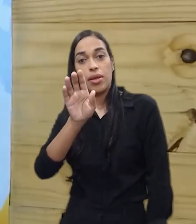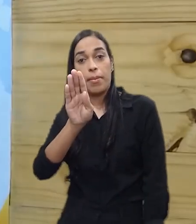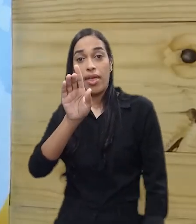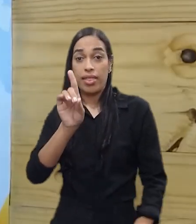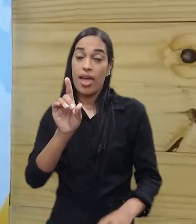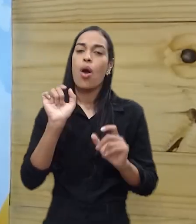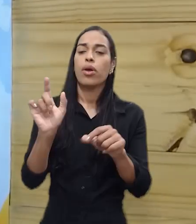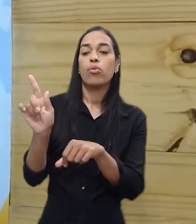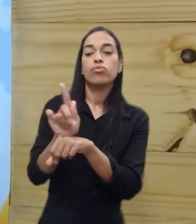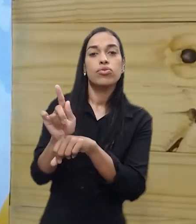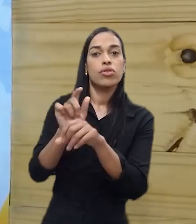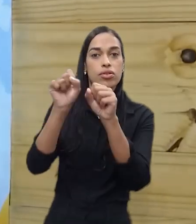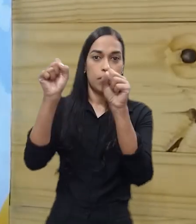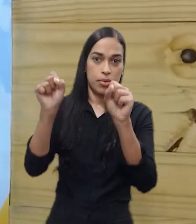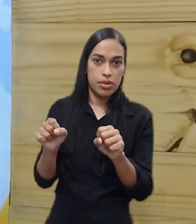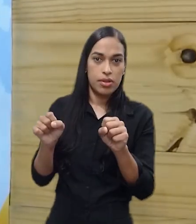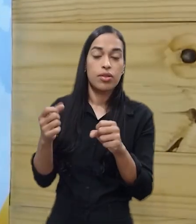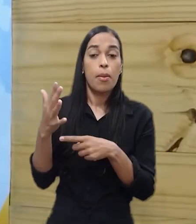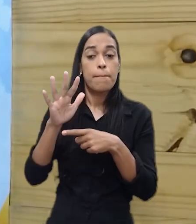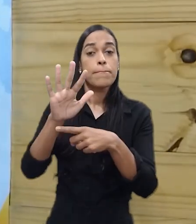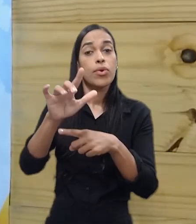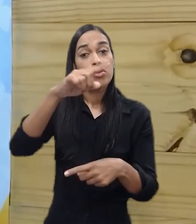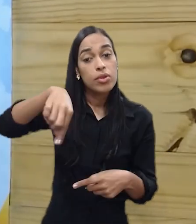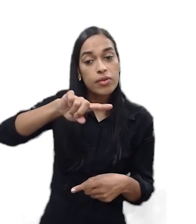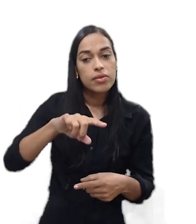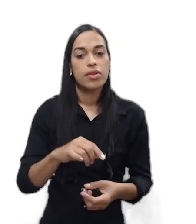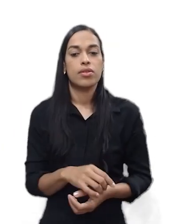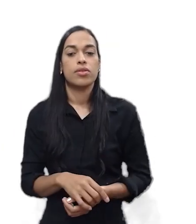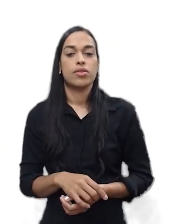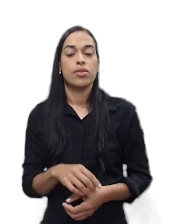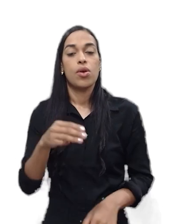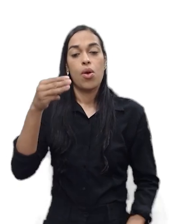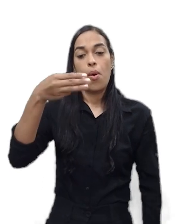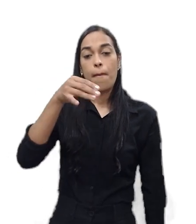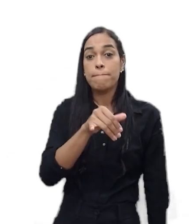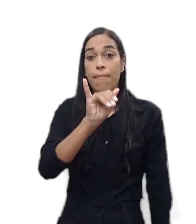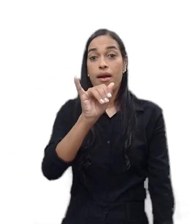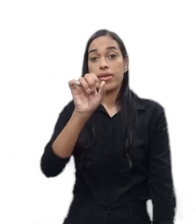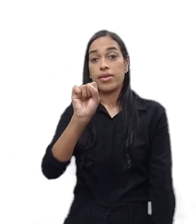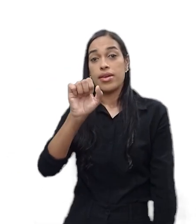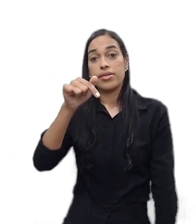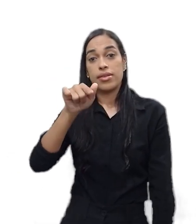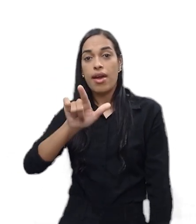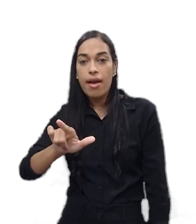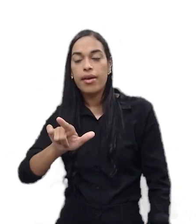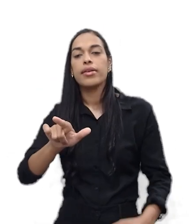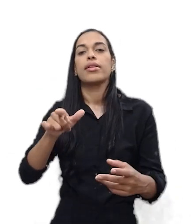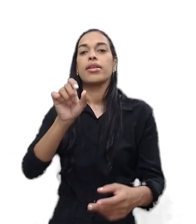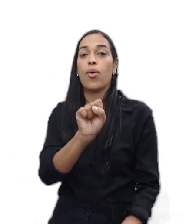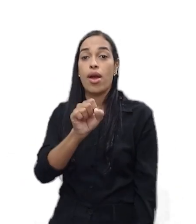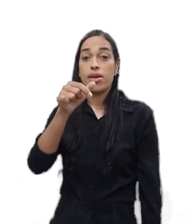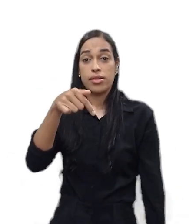banco de dados. Por exemplo, eu trouxe aqui para mostrar para vocês o MySQL, o PostgreSQL,